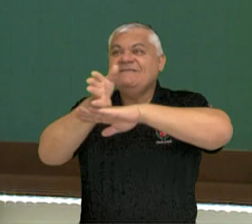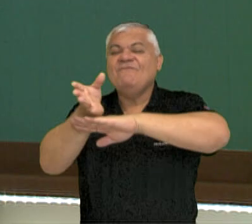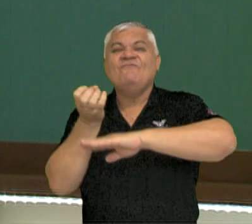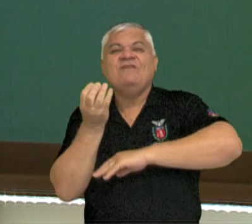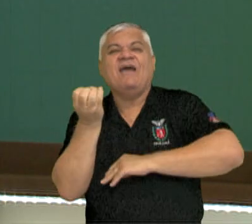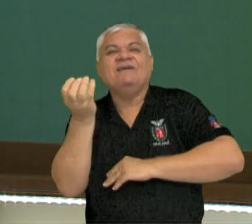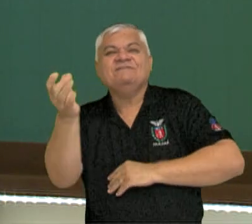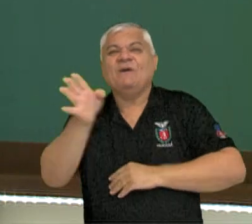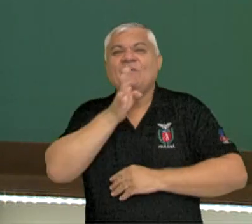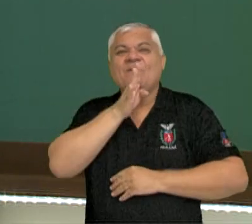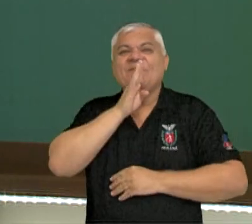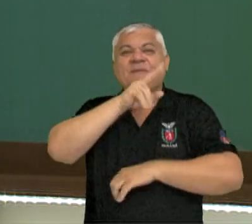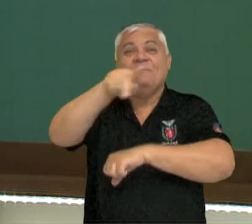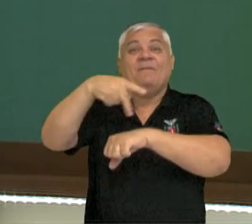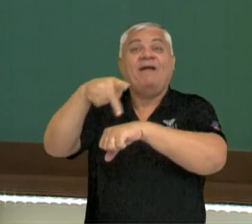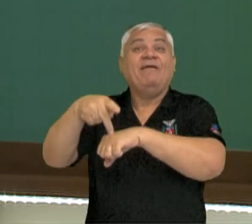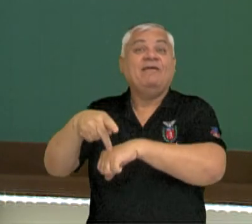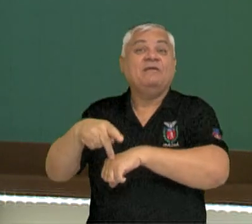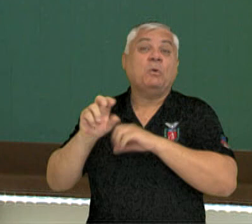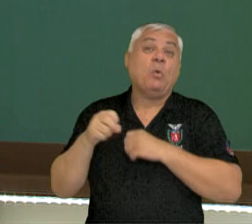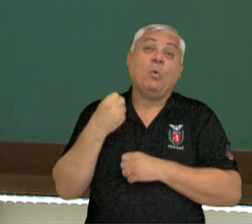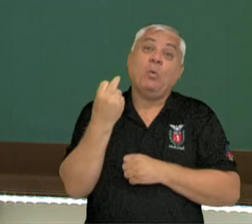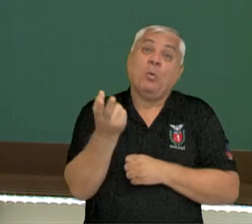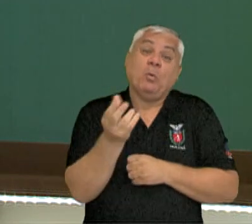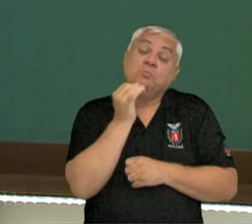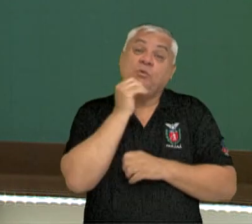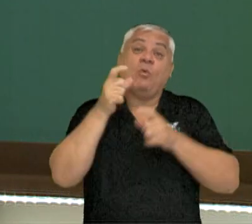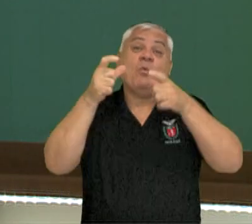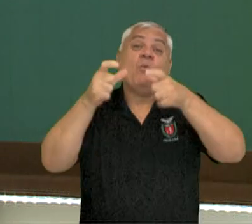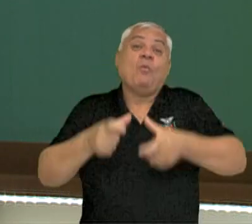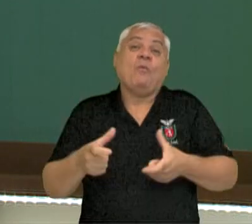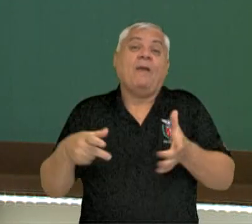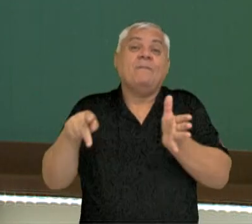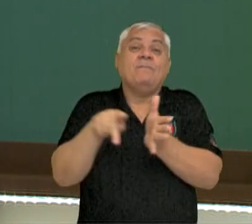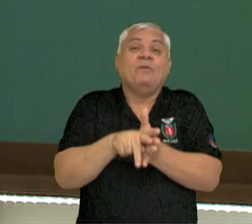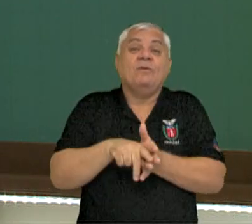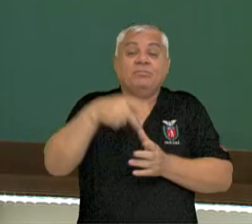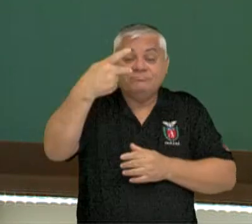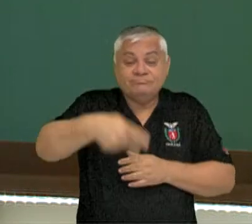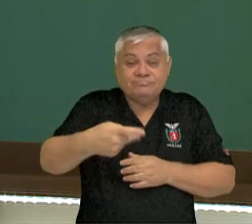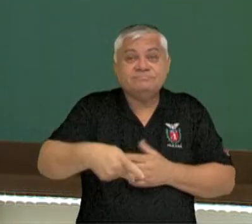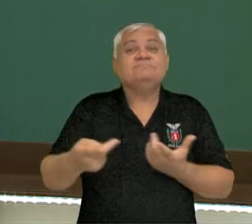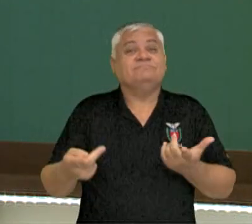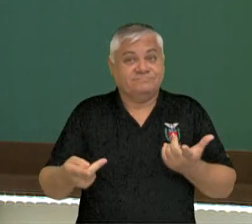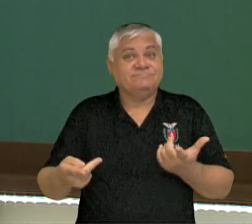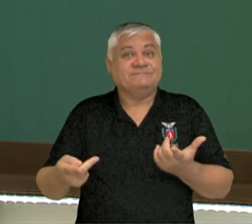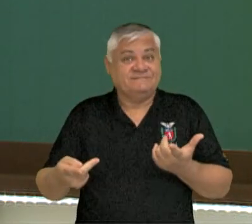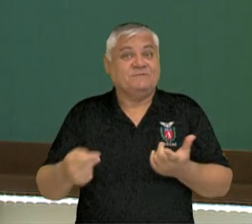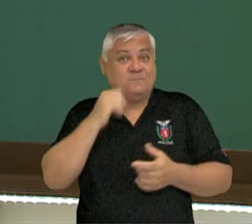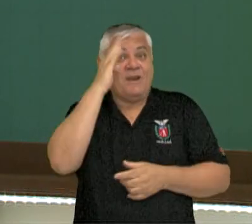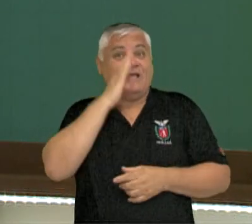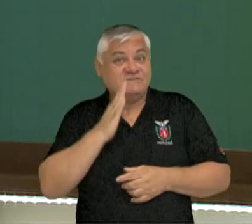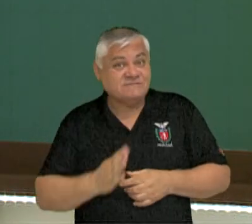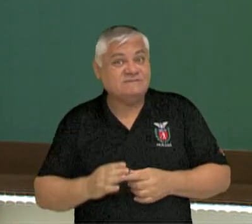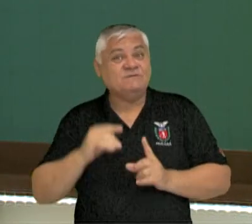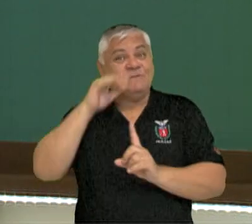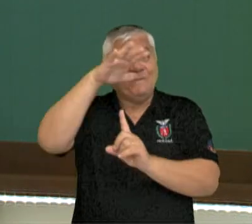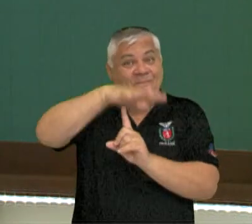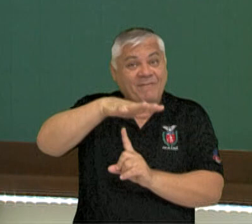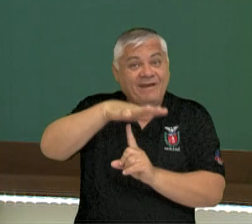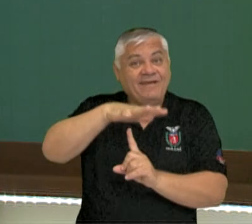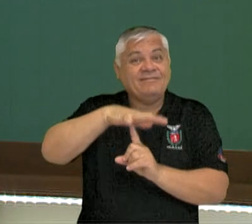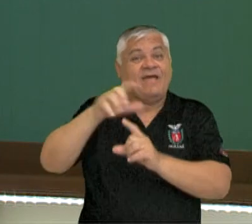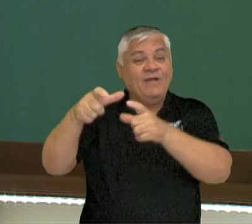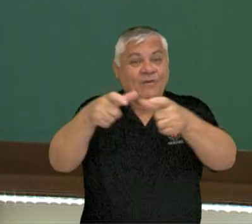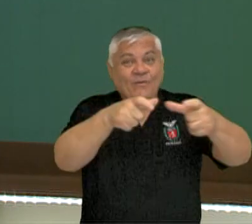por exemplo, ou um lugar específico dentro do nosso próprio país, do nosso estado,